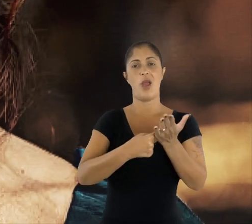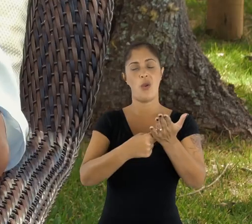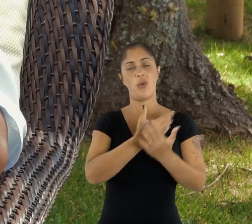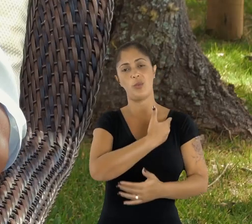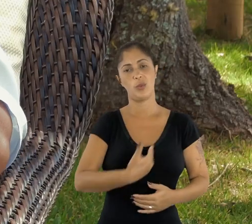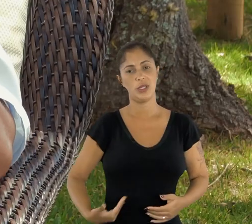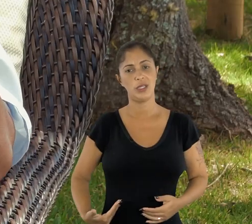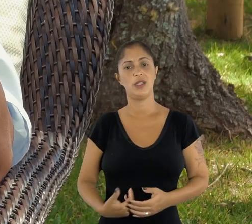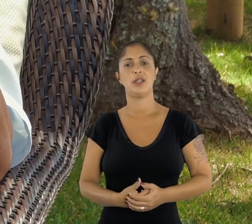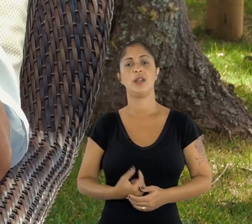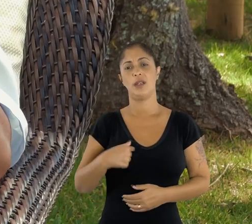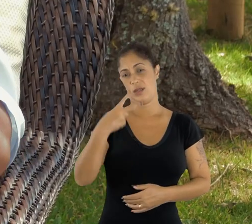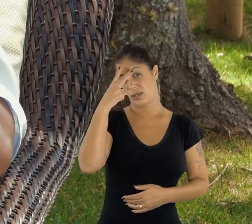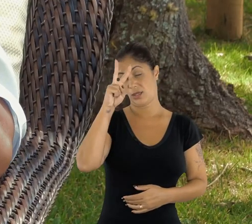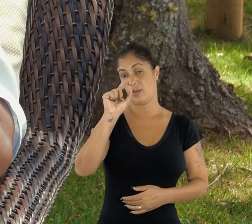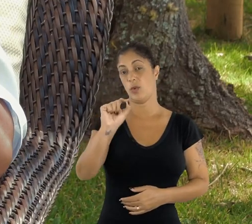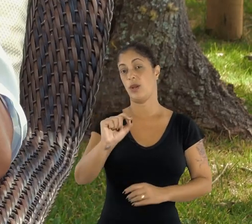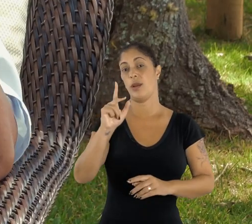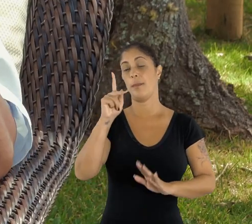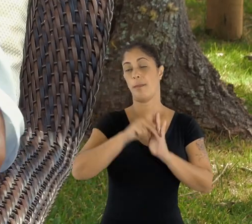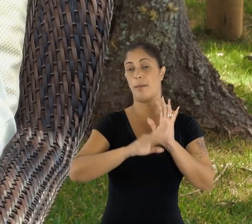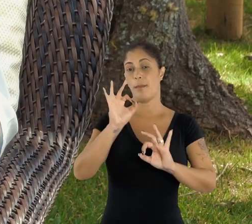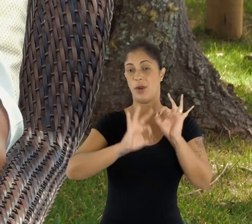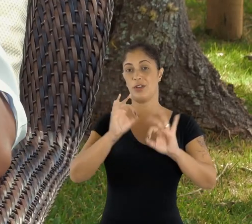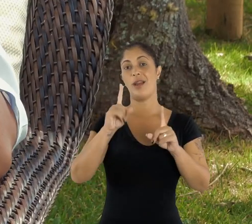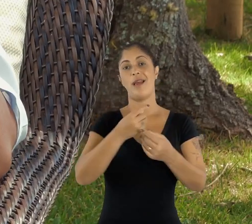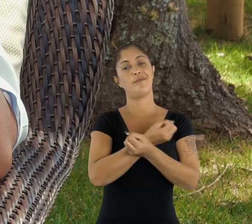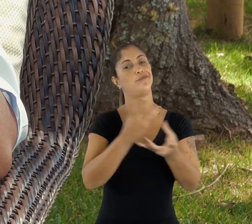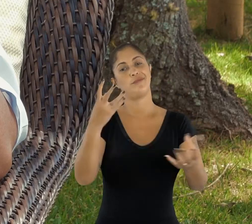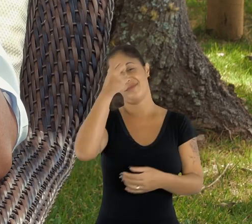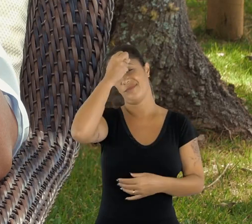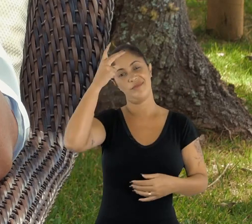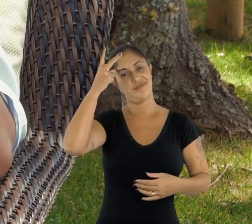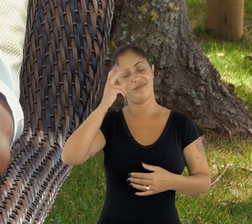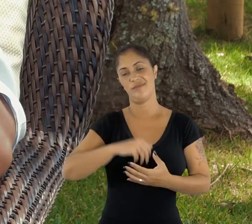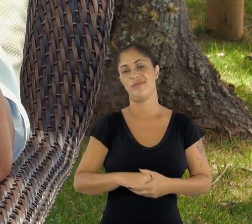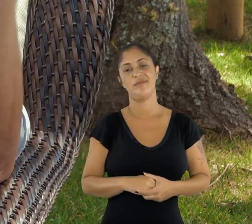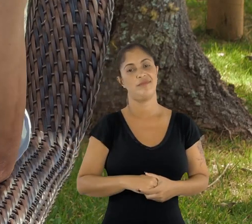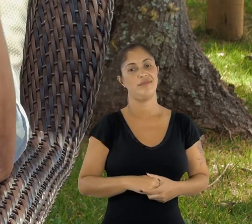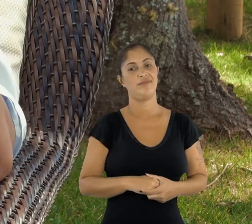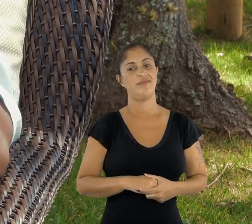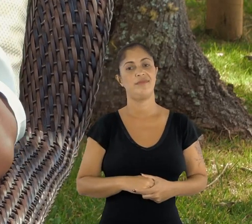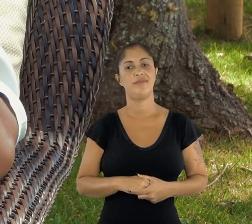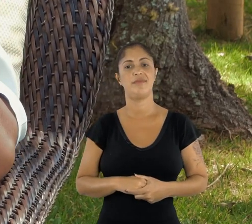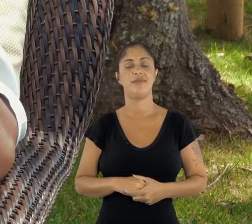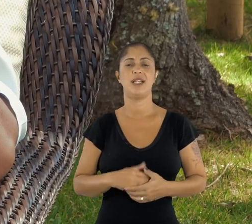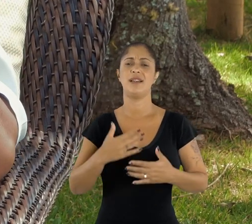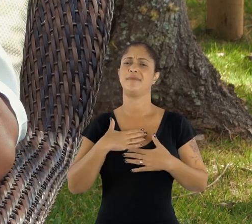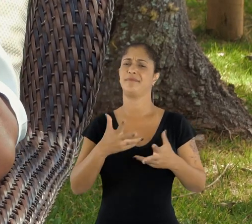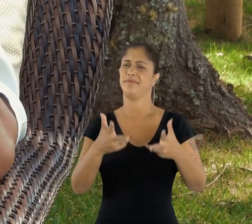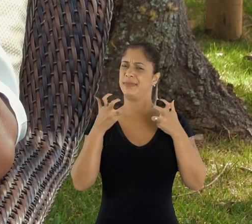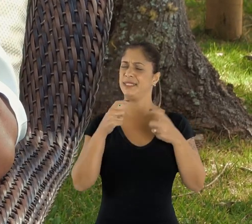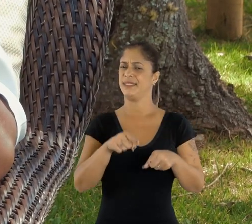acordos políticos. E eu me lembro que aí os projetos passaram pela mão dos prefeitos. E aí, para mim, foi a... Aí